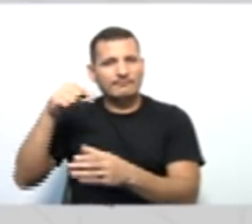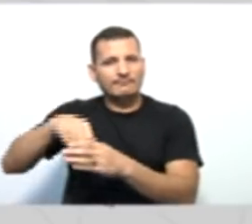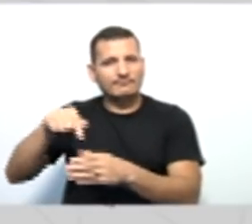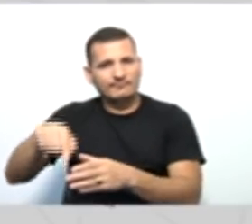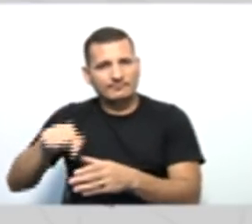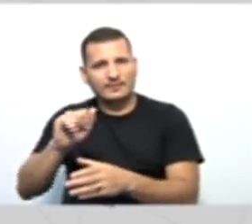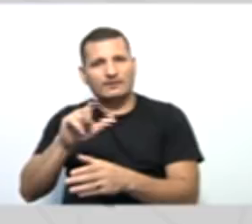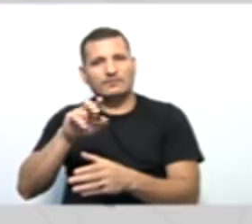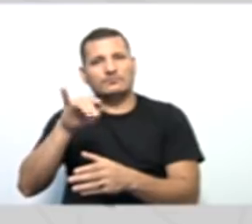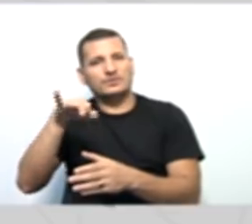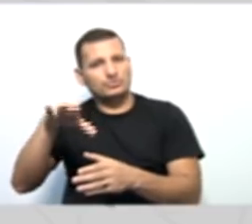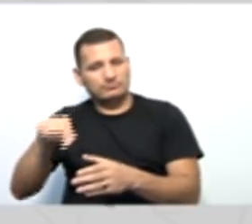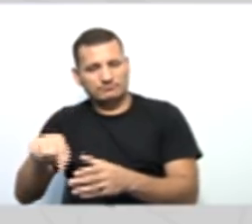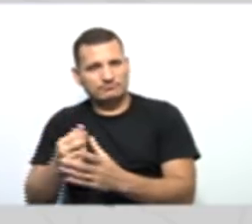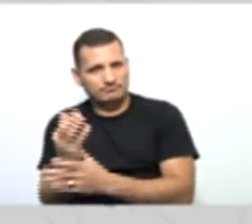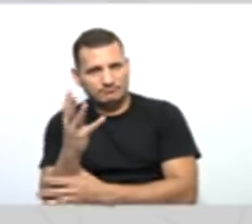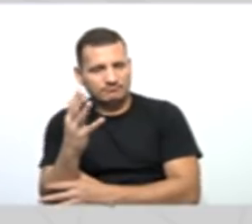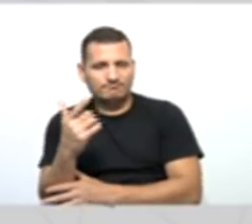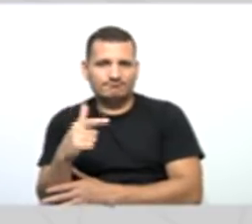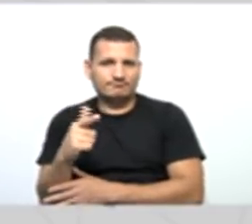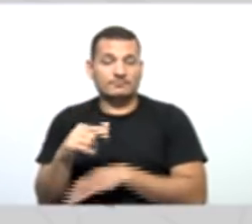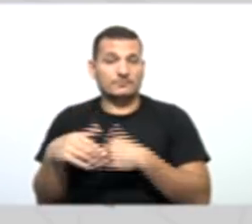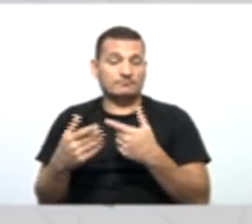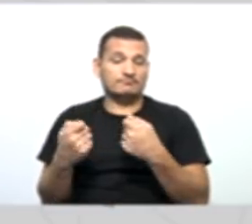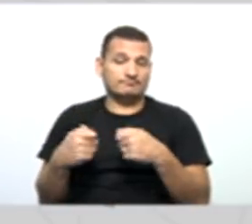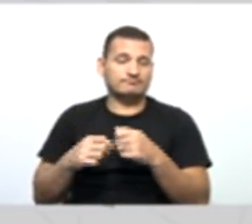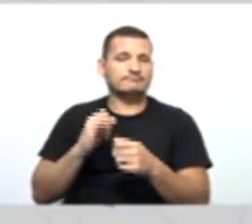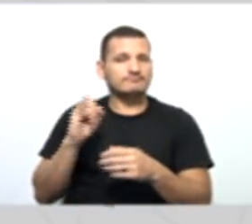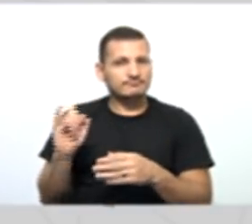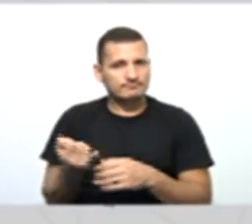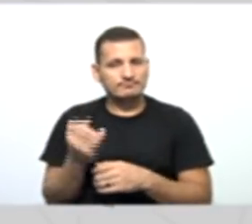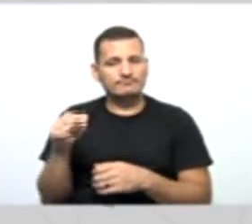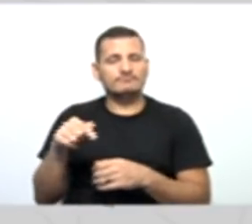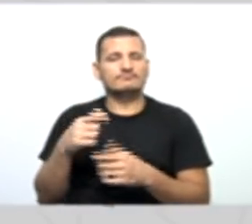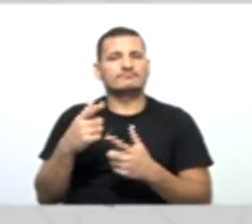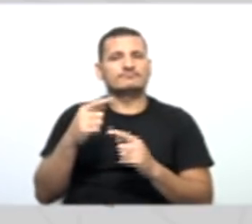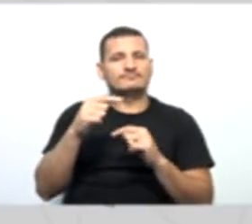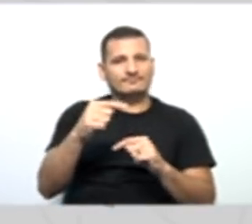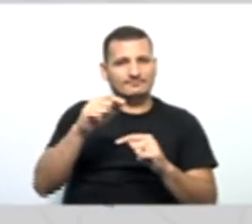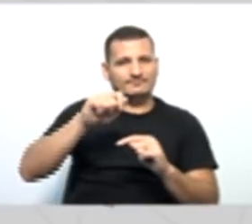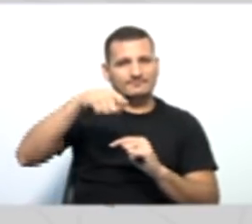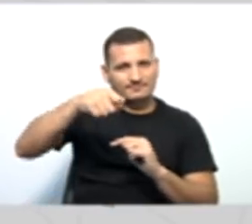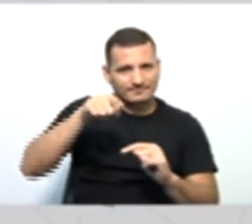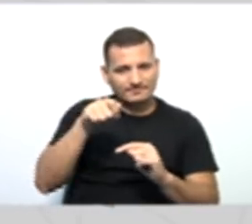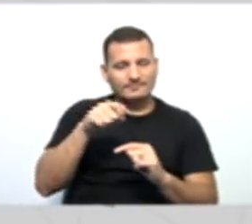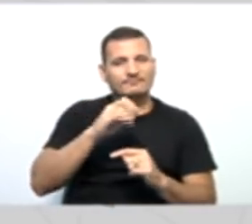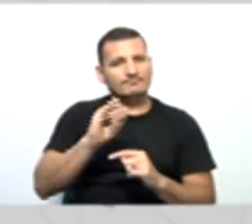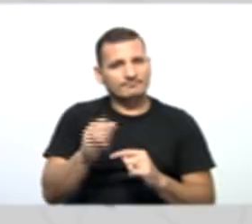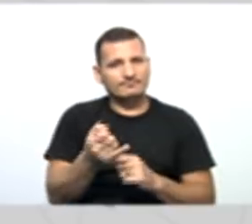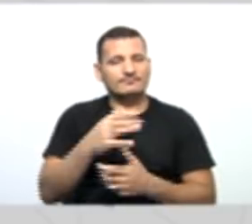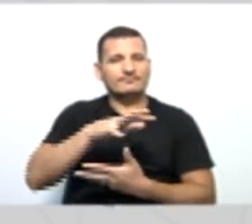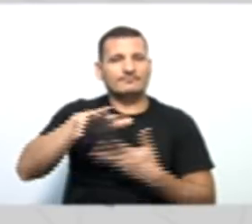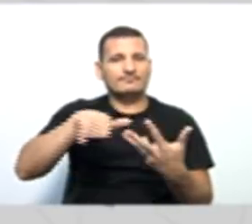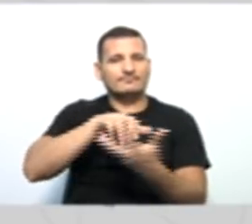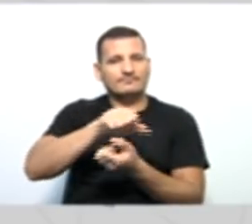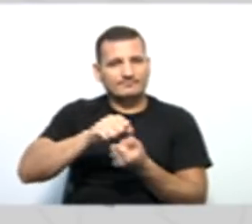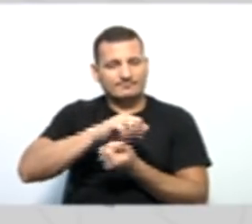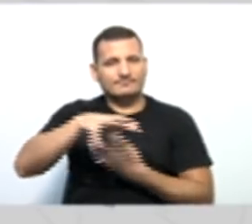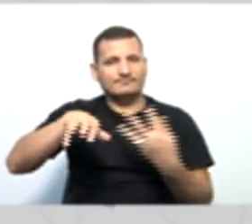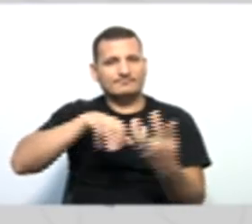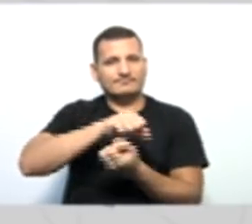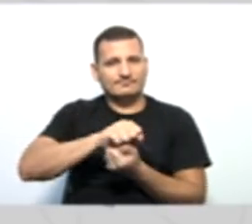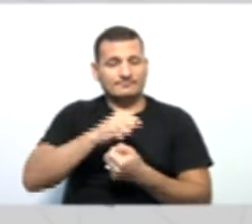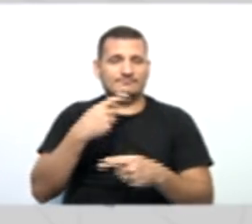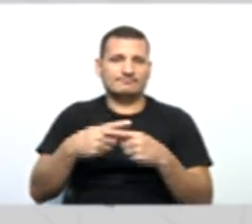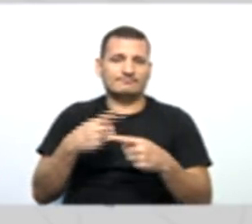Não, não tem como, não é? Então você tem que reaproveitar essa latinha de refrigerante que você toma, não é? Que precisa ser reciclada,